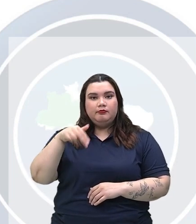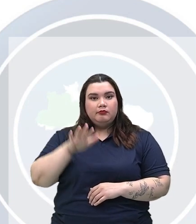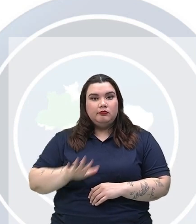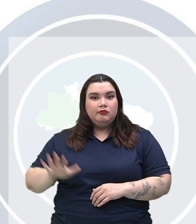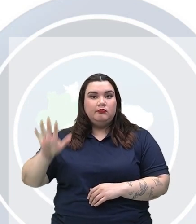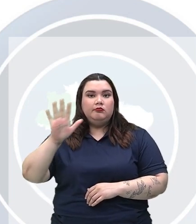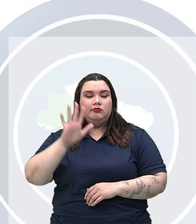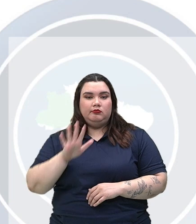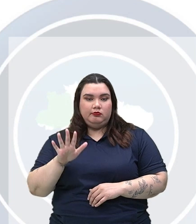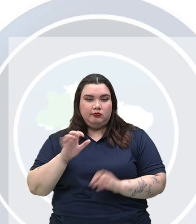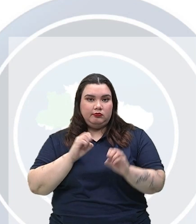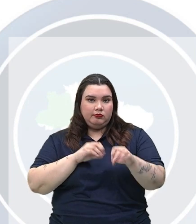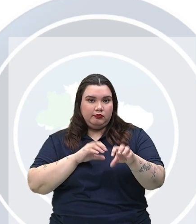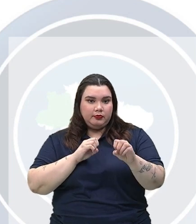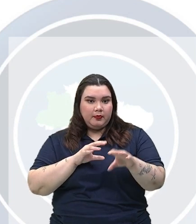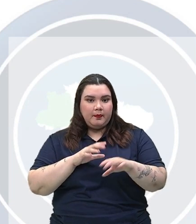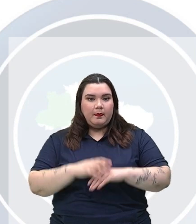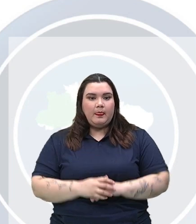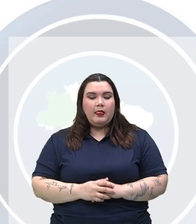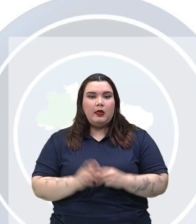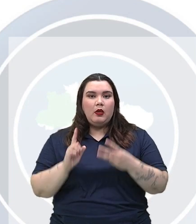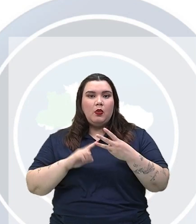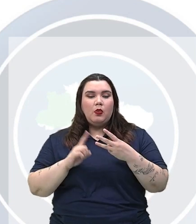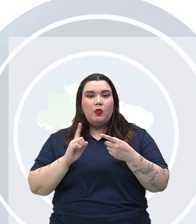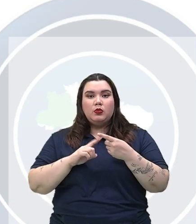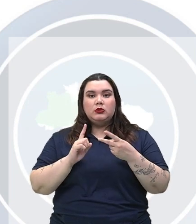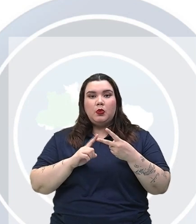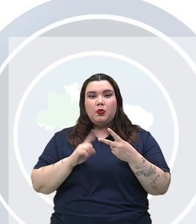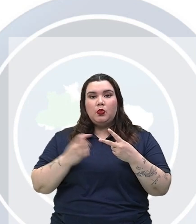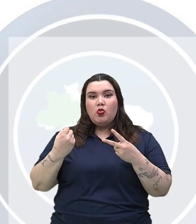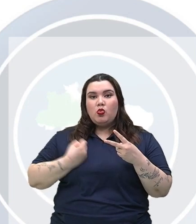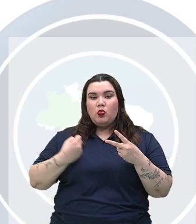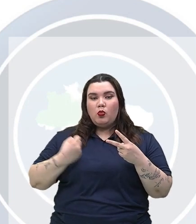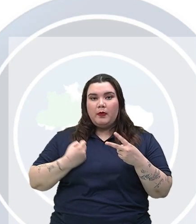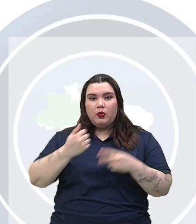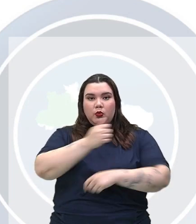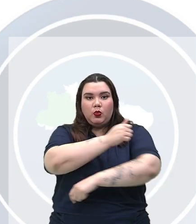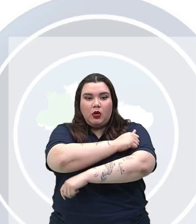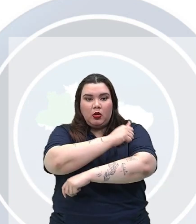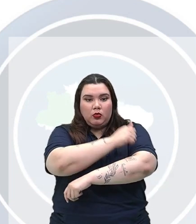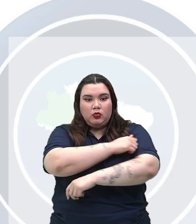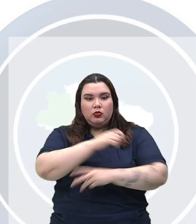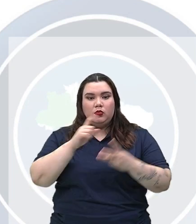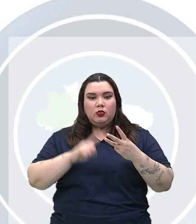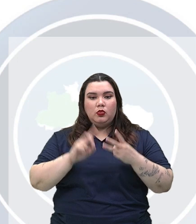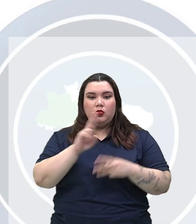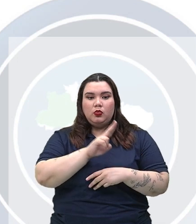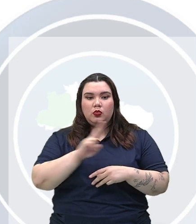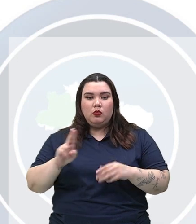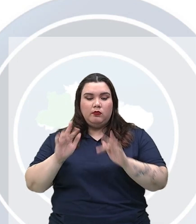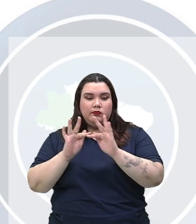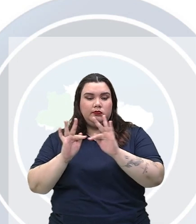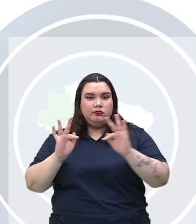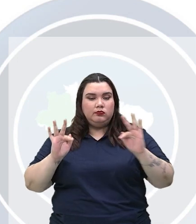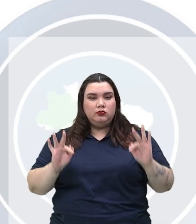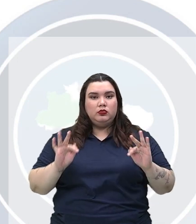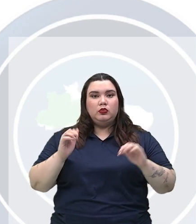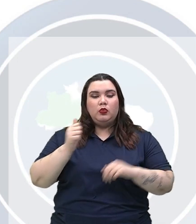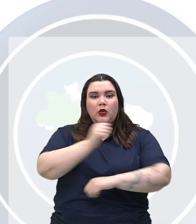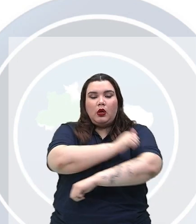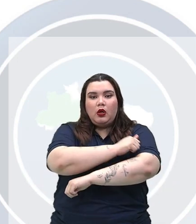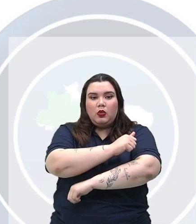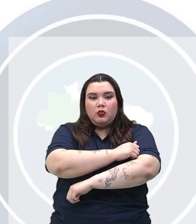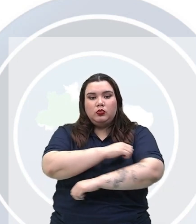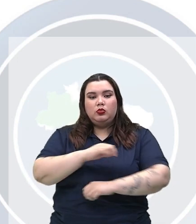nacional da educação. Deve conter também a matrícula do estudante, o nome completo do estudante organizado em